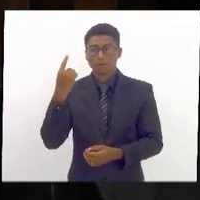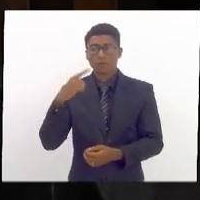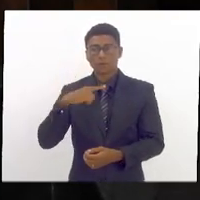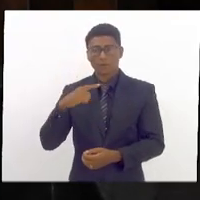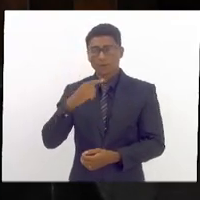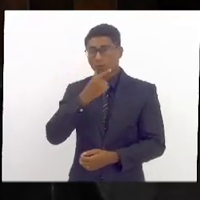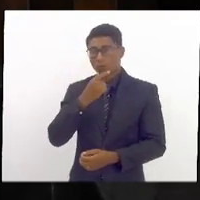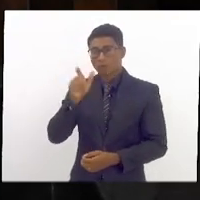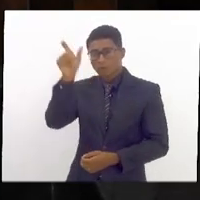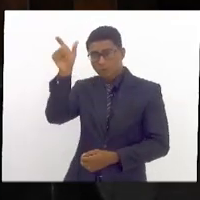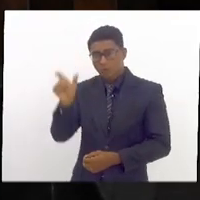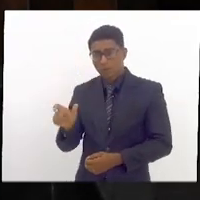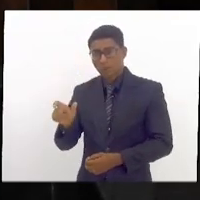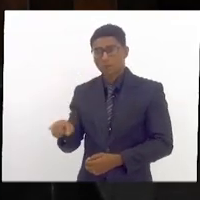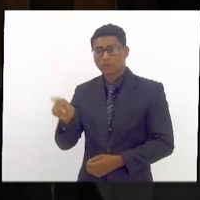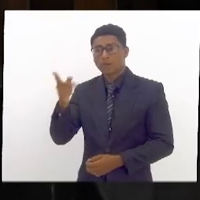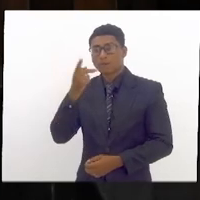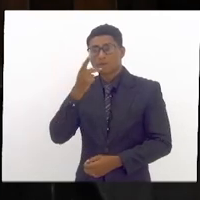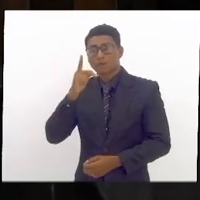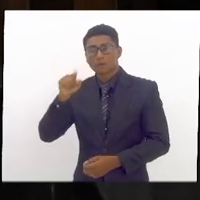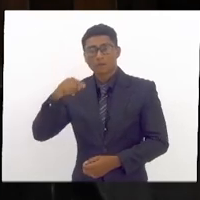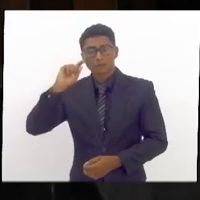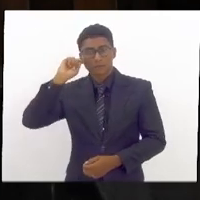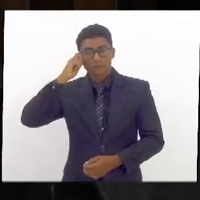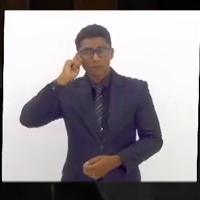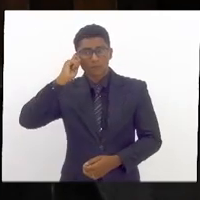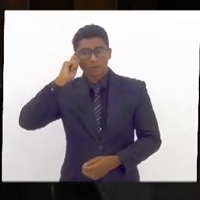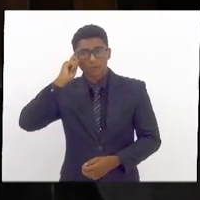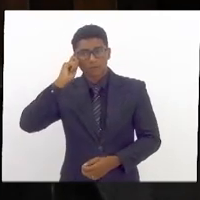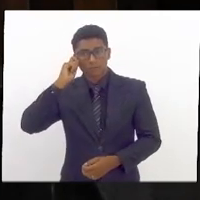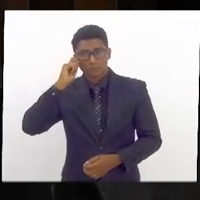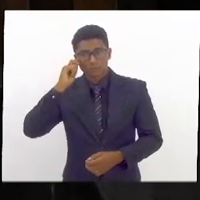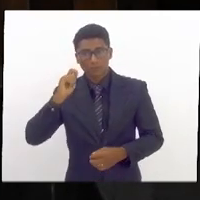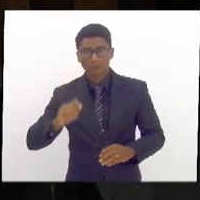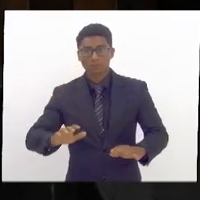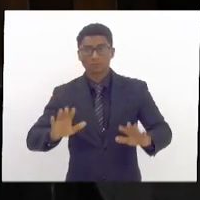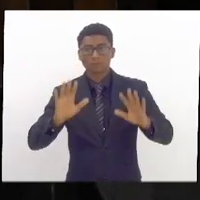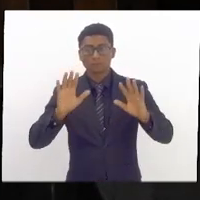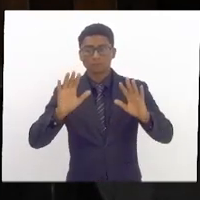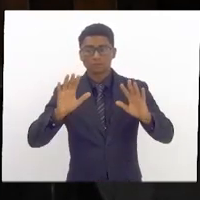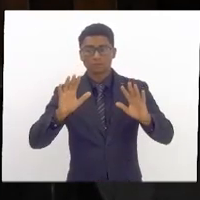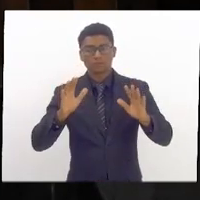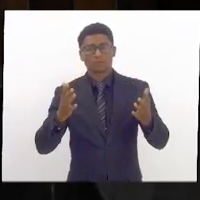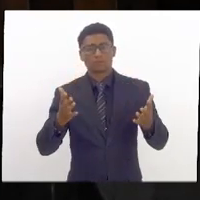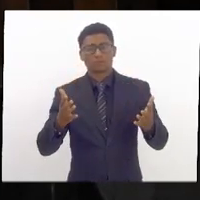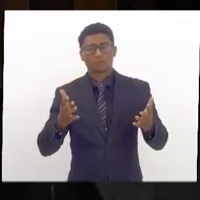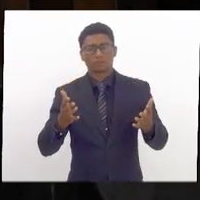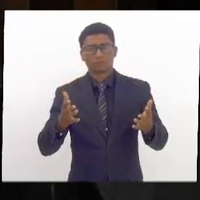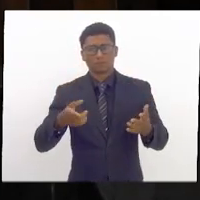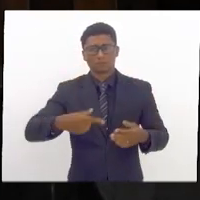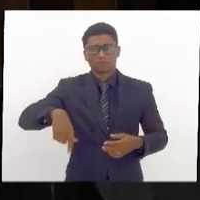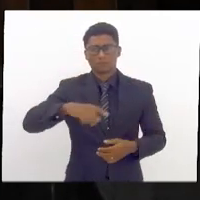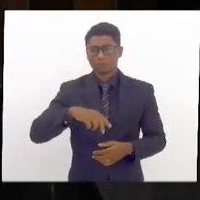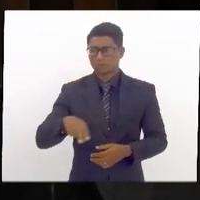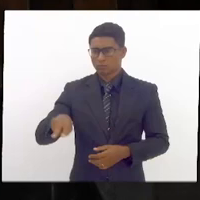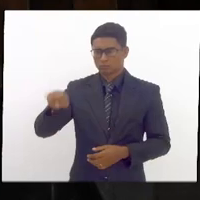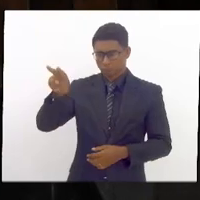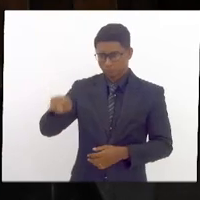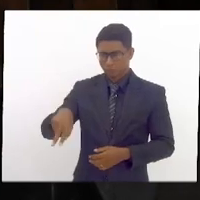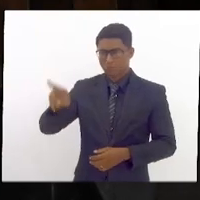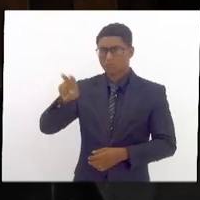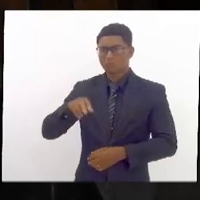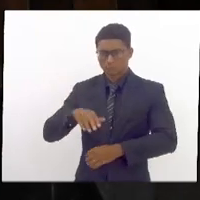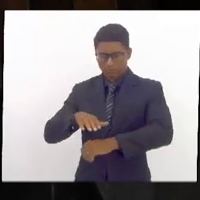autodeclarado negro, mas que, na verdade, não precisa ser nenhum perito quando a gente observa que a cor da pele